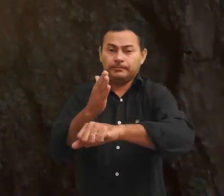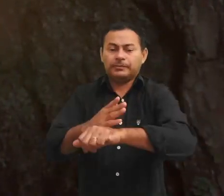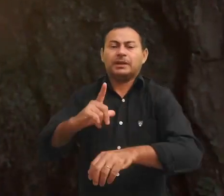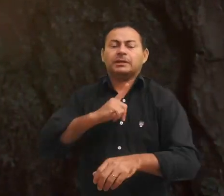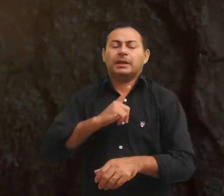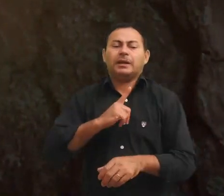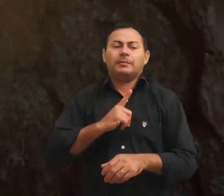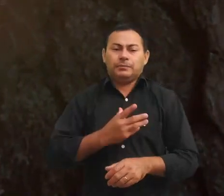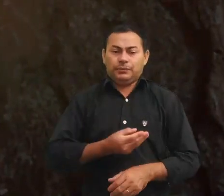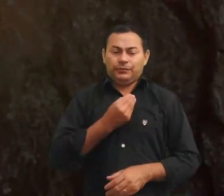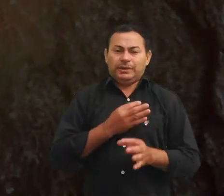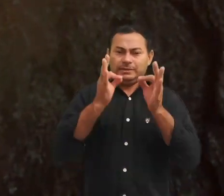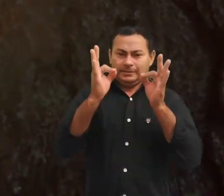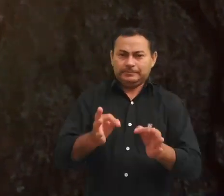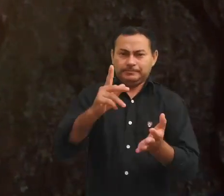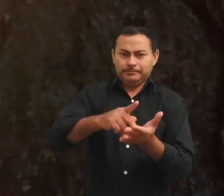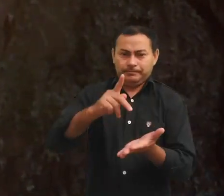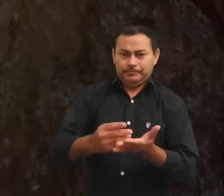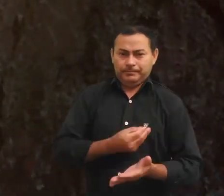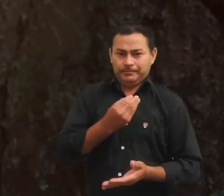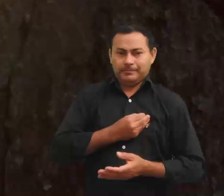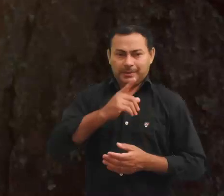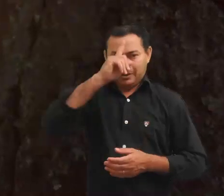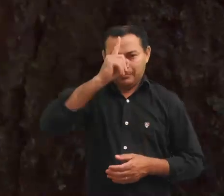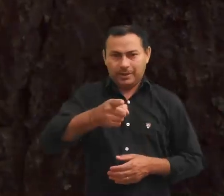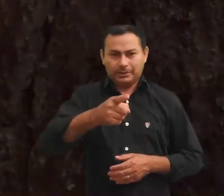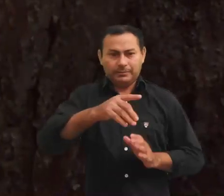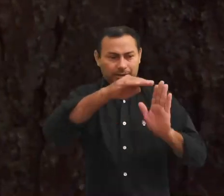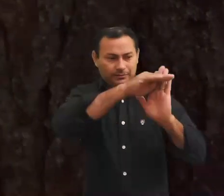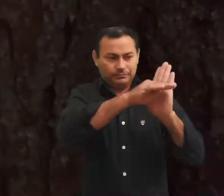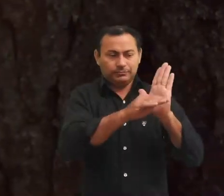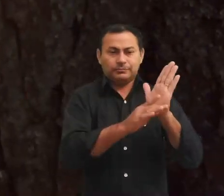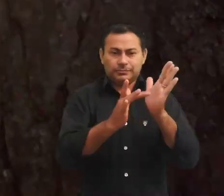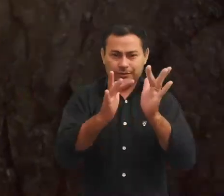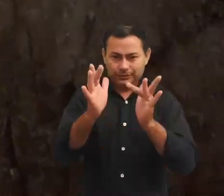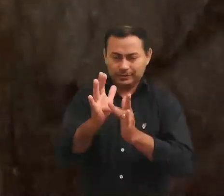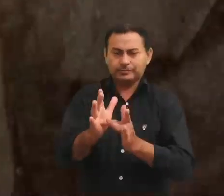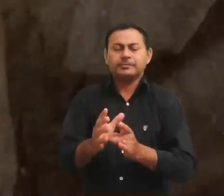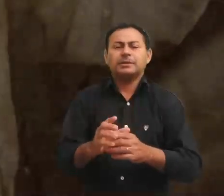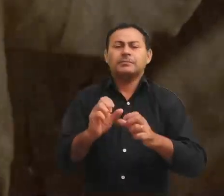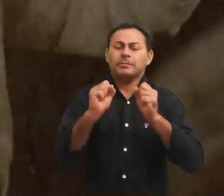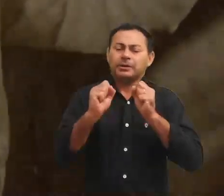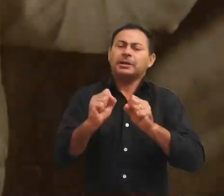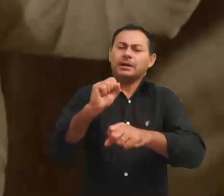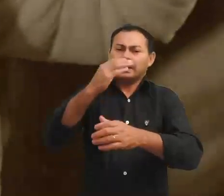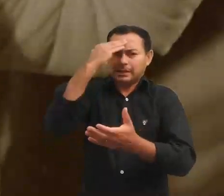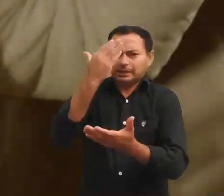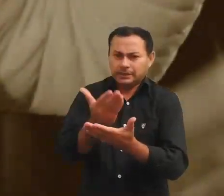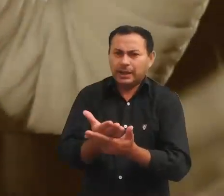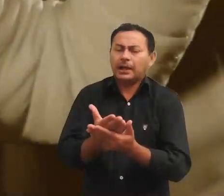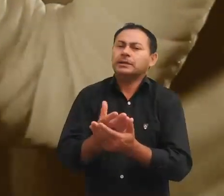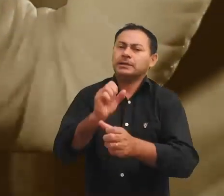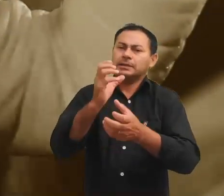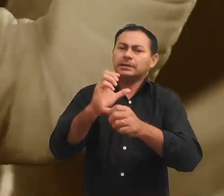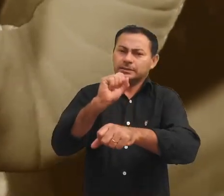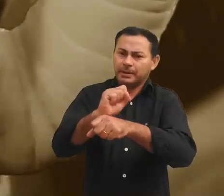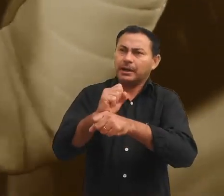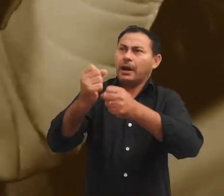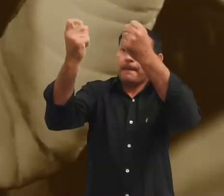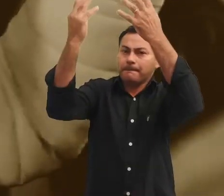quando praticamos, quando temos cuidado em realmente viver os mandamentos do Senhor Jesus, podemos esperar que as